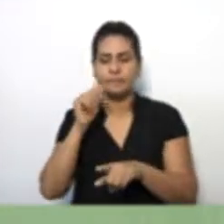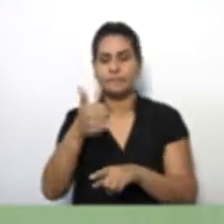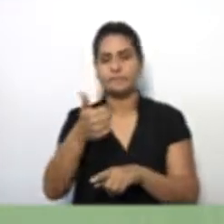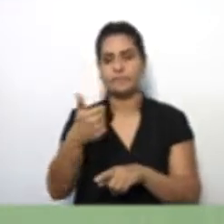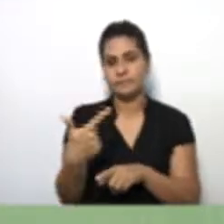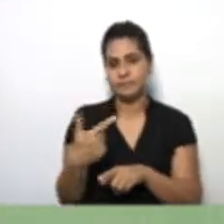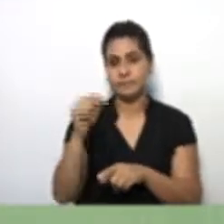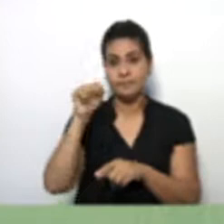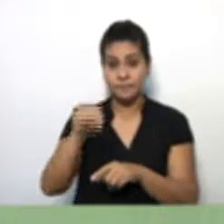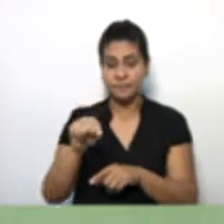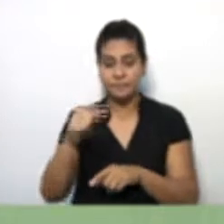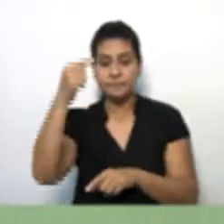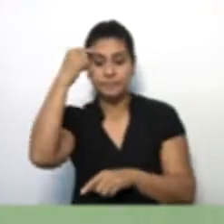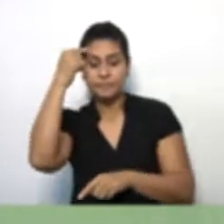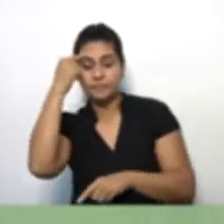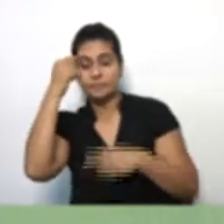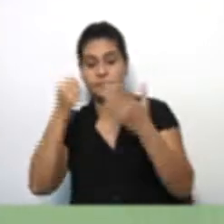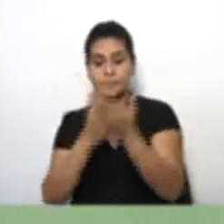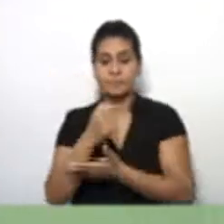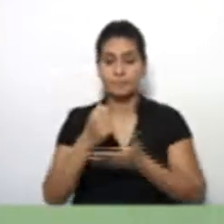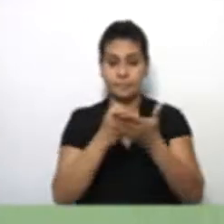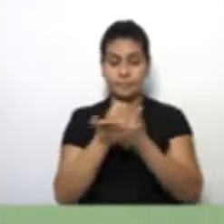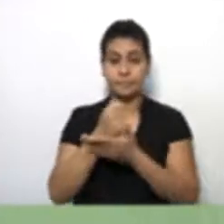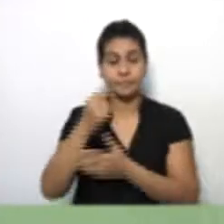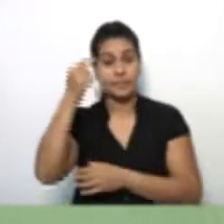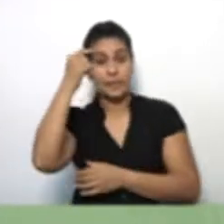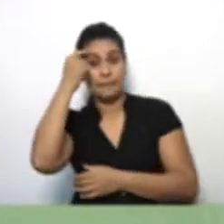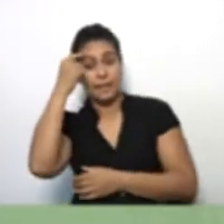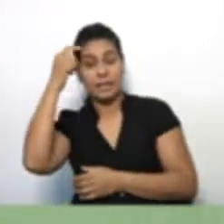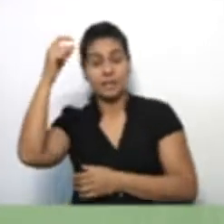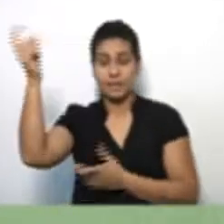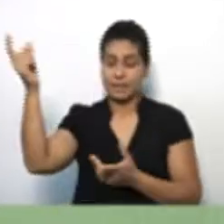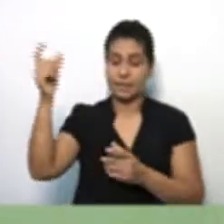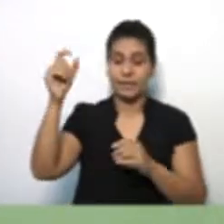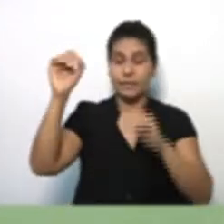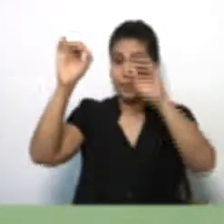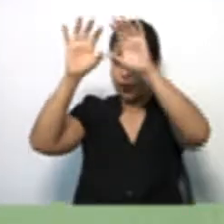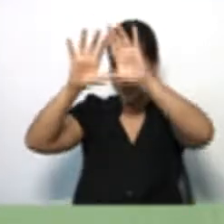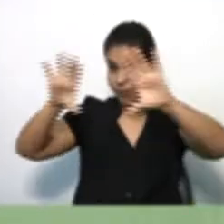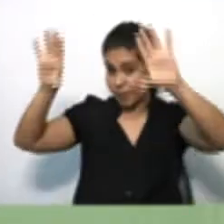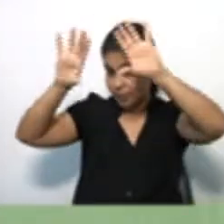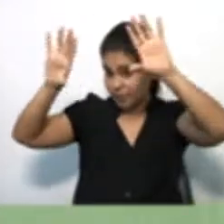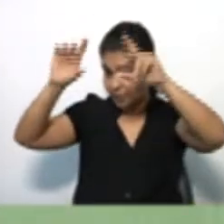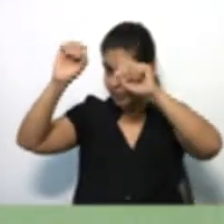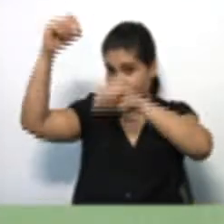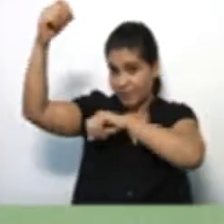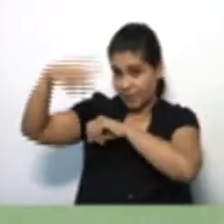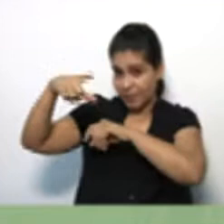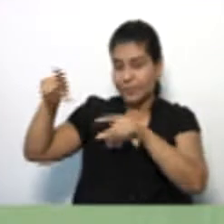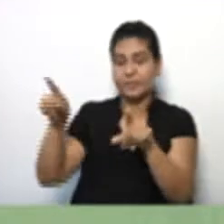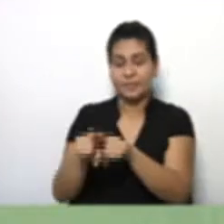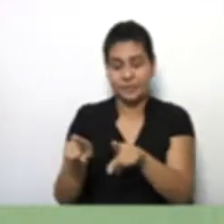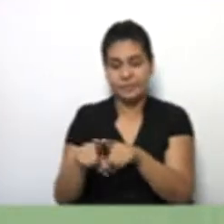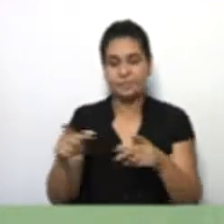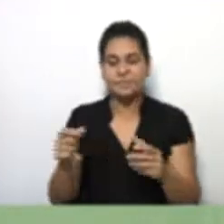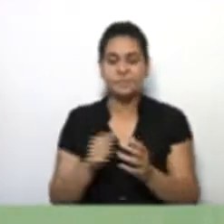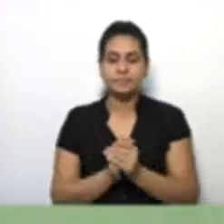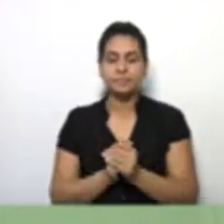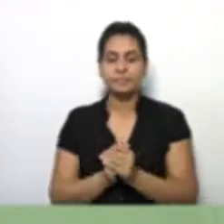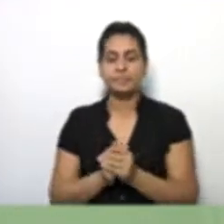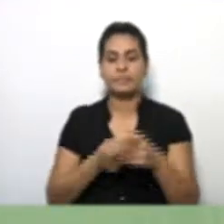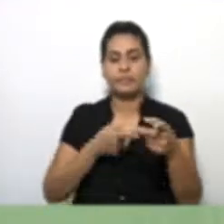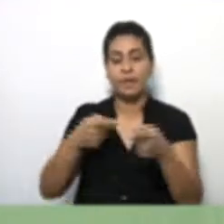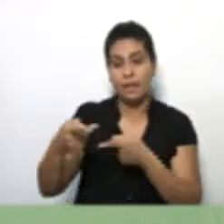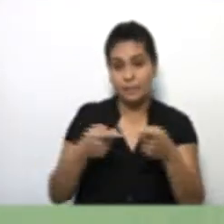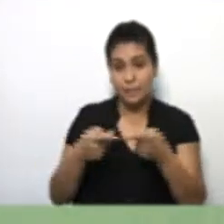essa meta, tá aí. Pensamento com base na previsão. Você lembrou lá da nuvenzinha, né? Com o sol, né? Né?